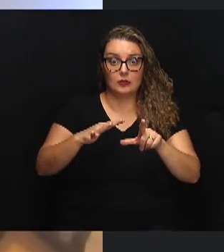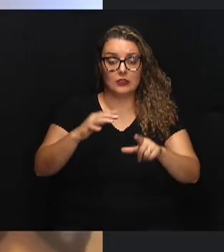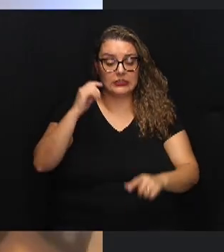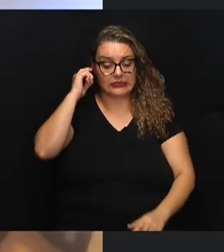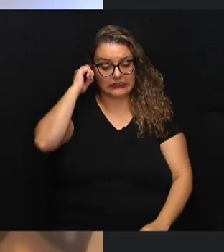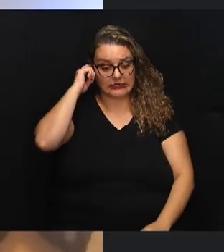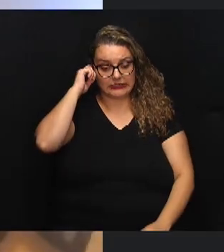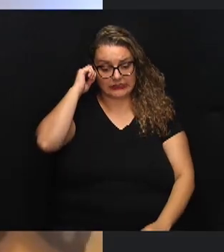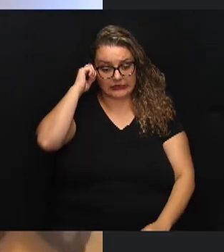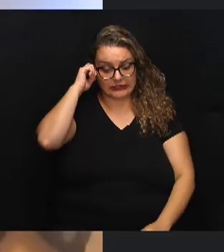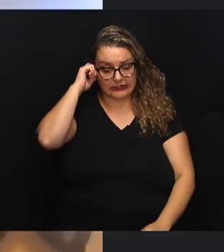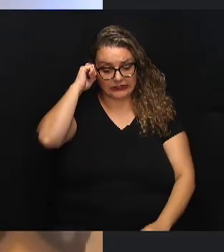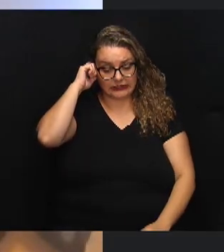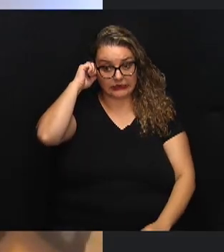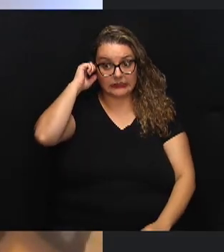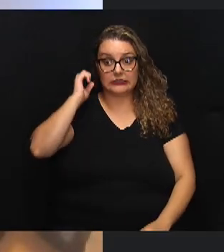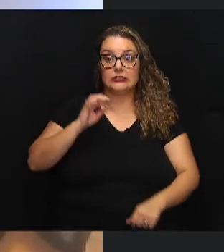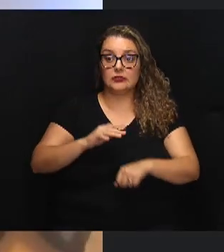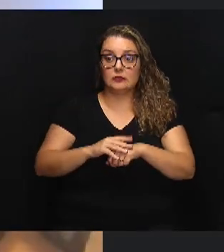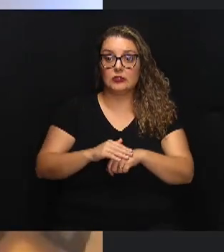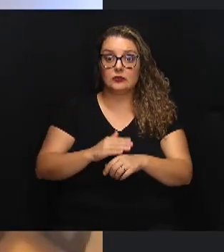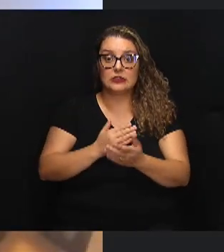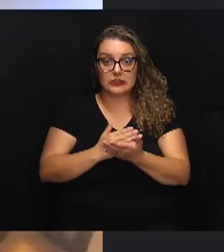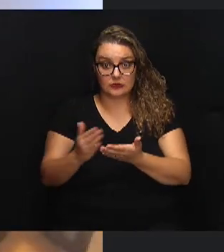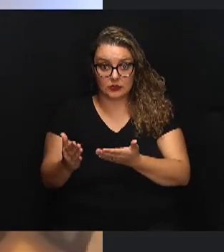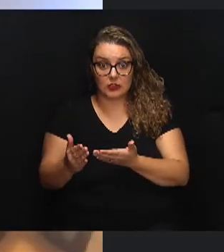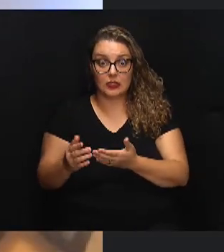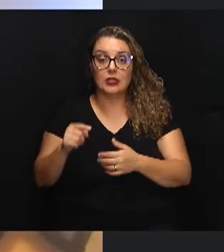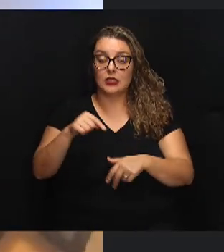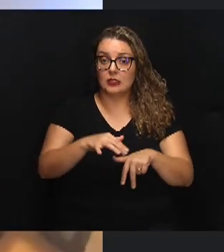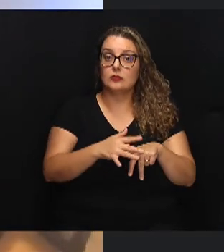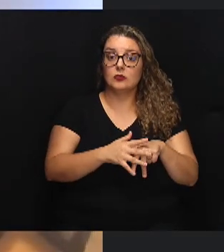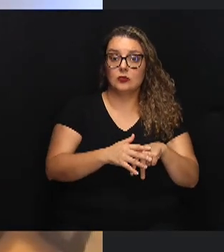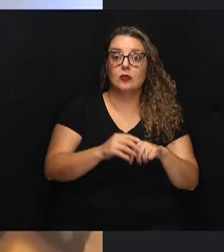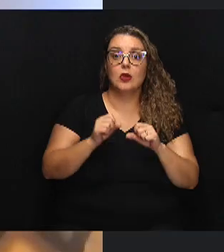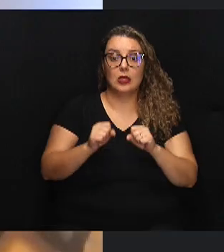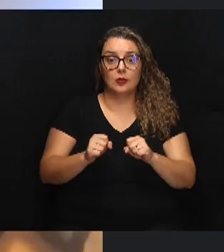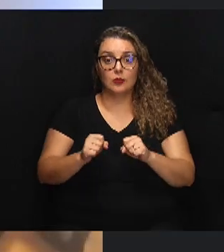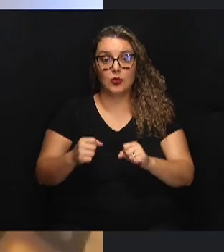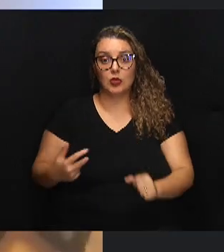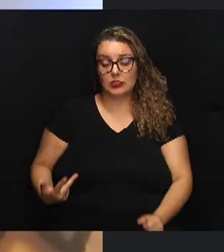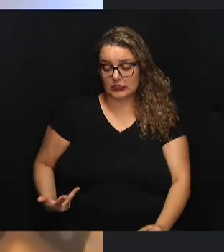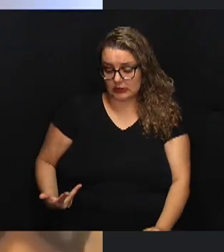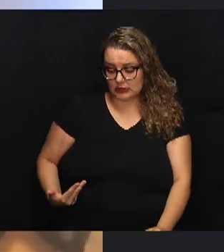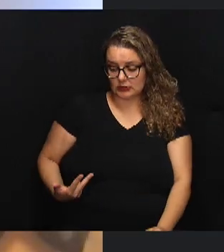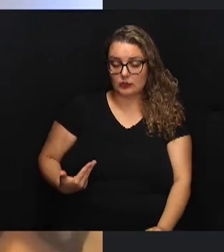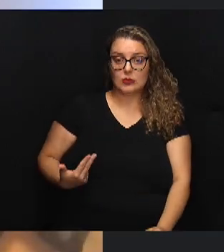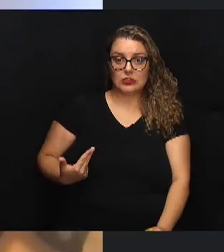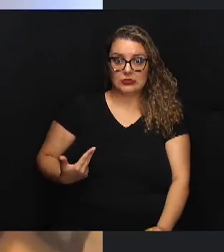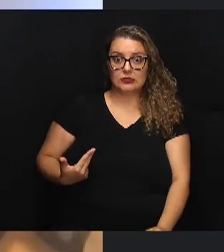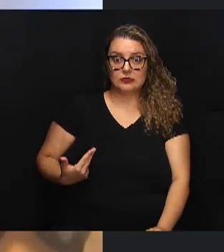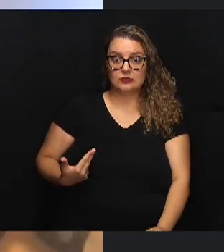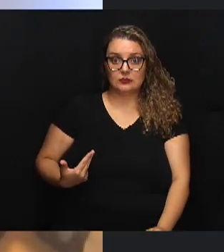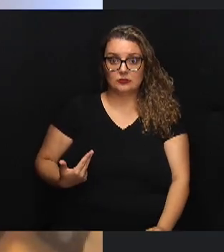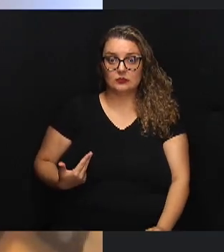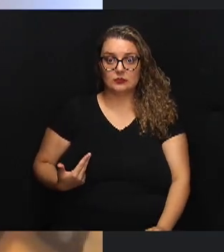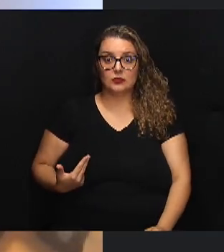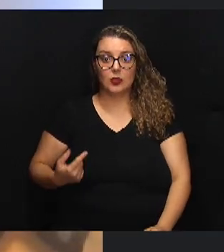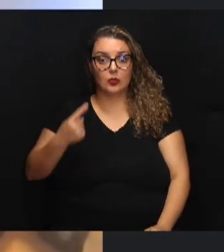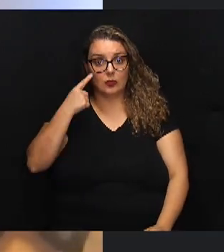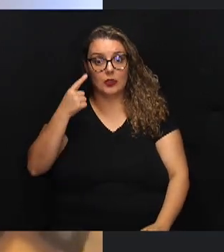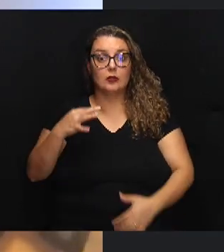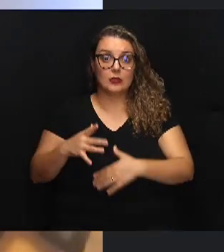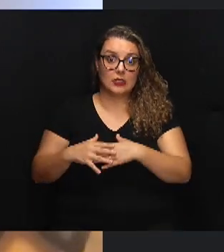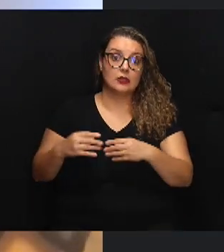sugestiva e uma doença mais inicial, esse paciente pode ser submetido a uma cirurgia, ali já com a intenção